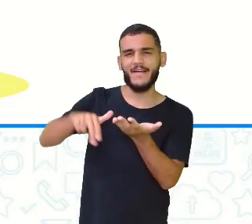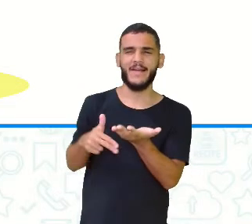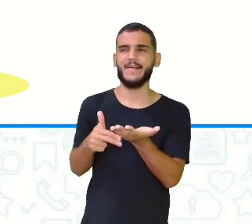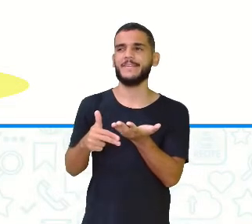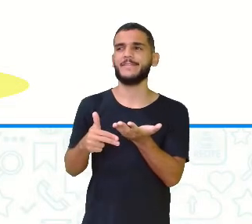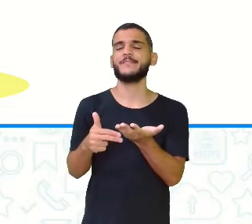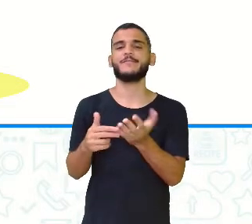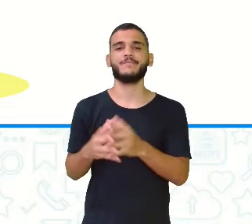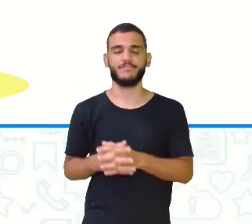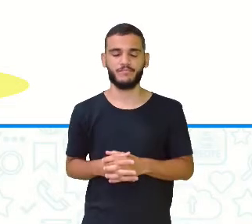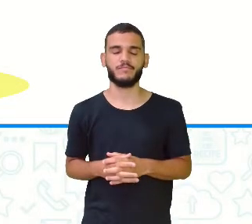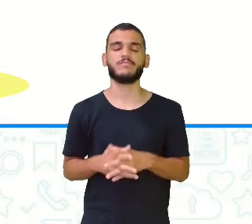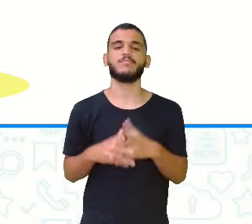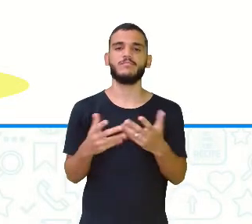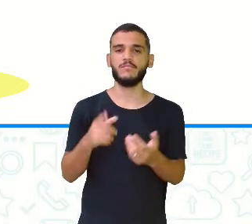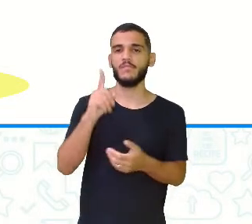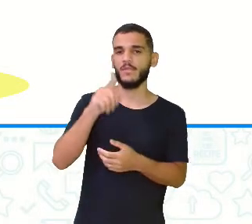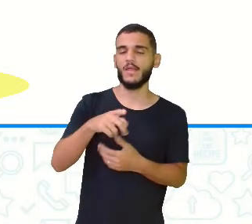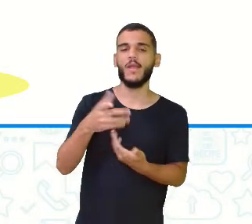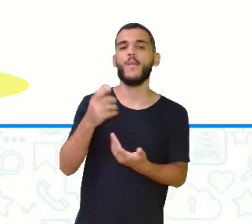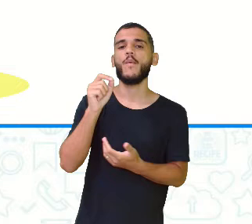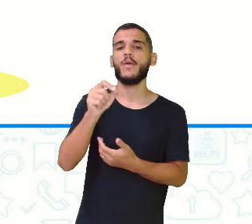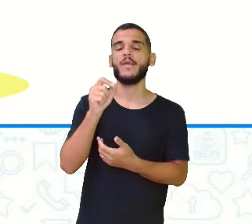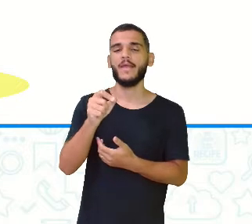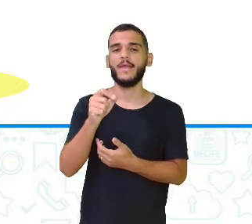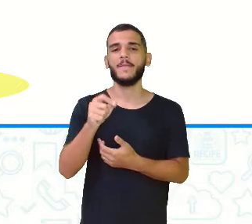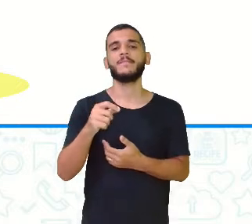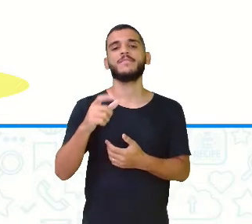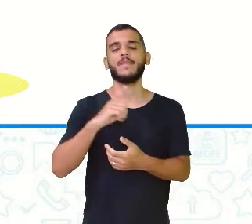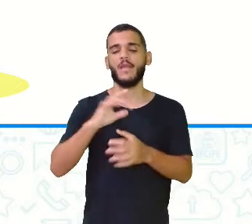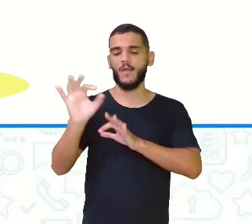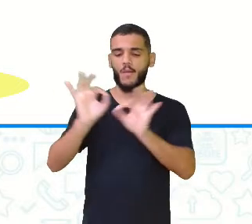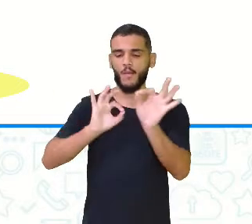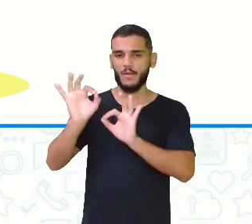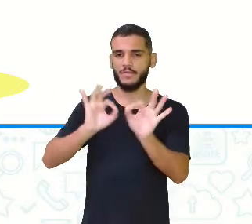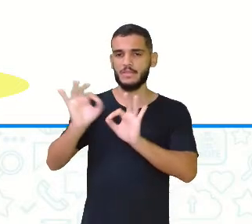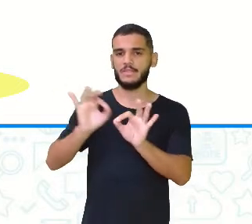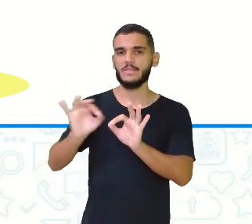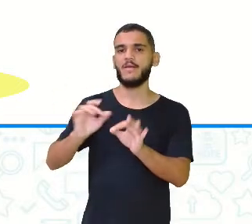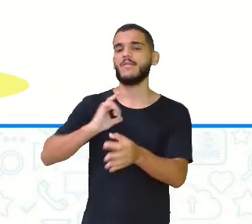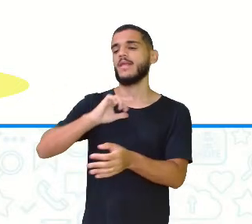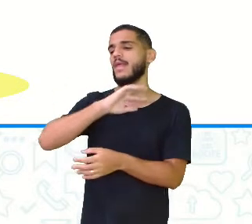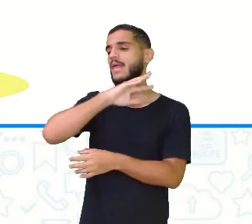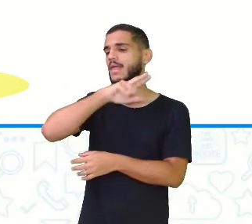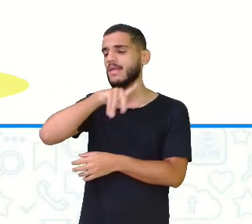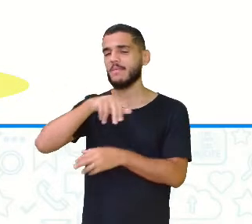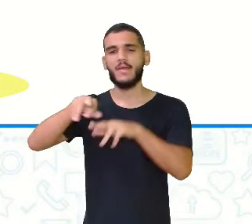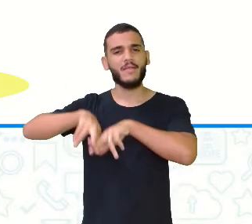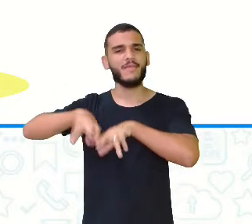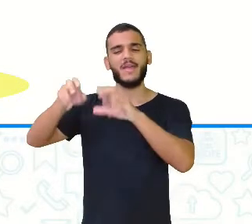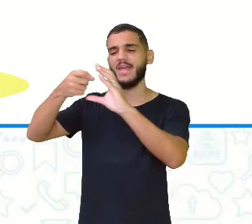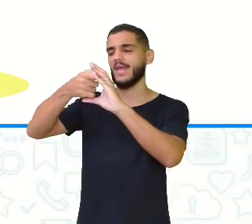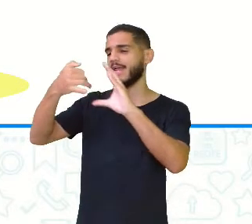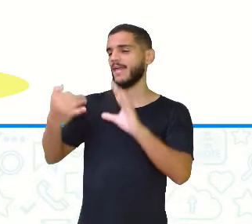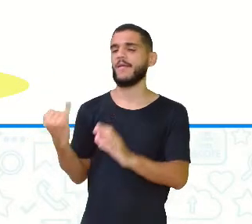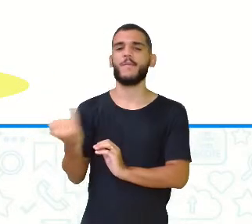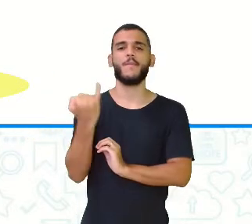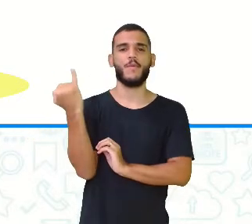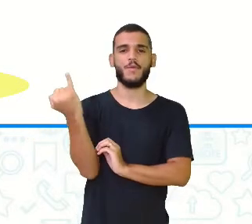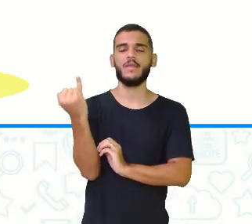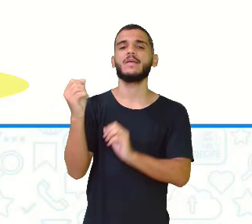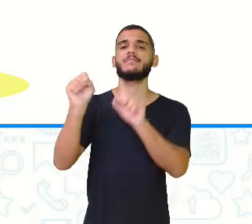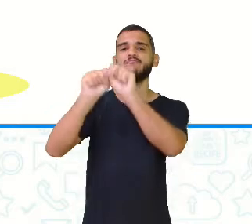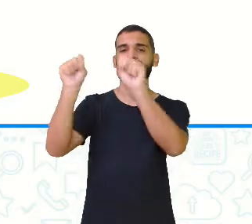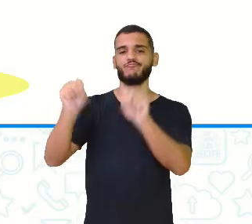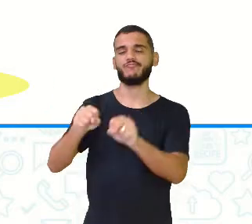reino Plantae e o reino Fungi. Cada um tem seres distintos e com características importantes para os ecossistemas que